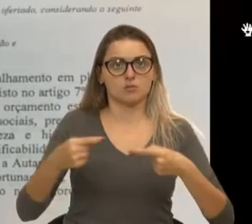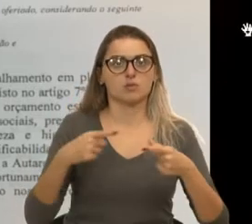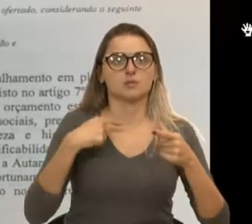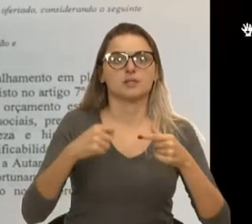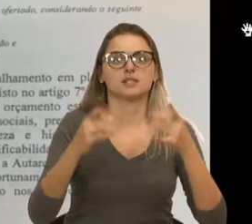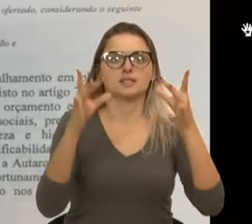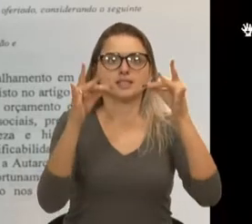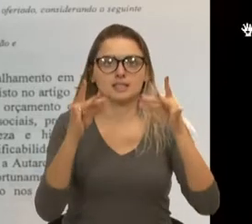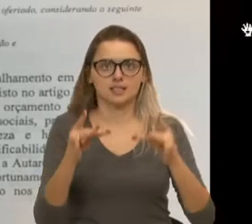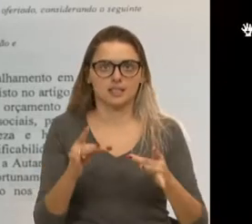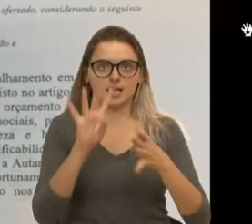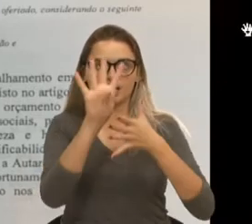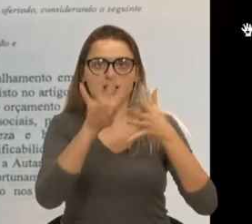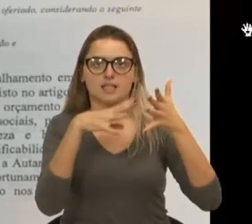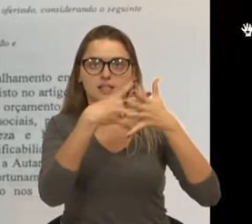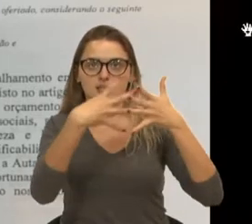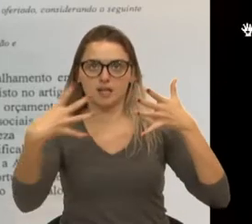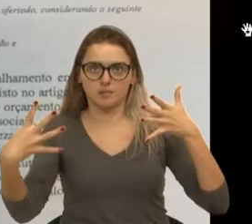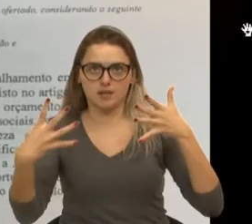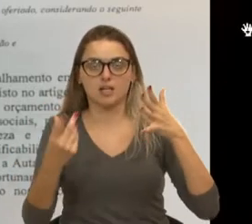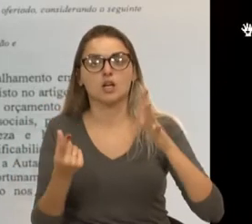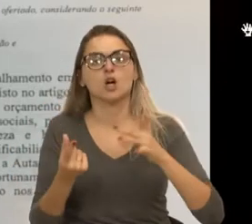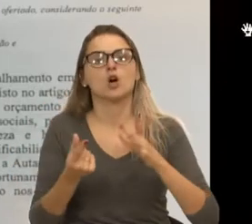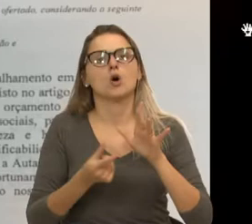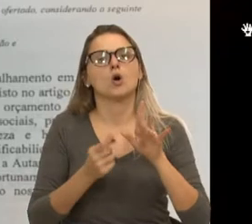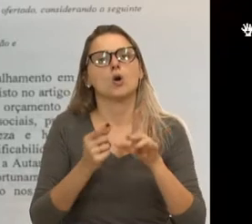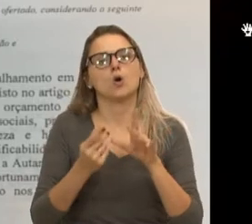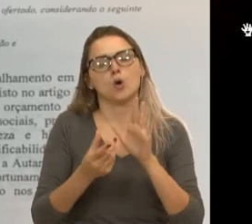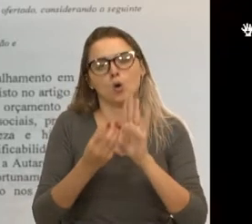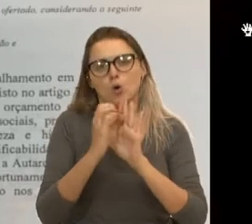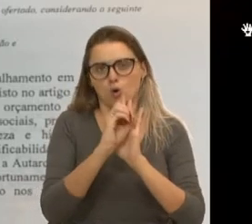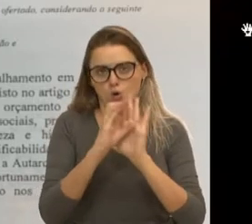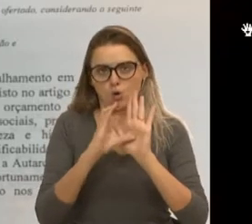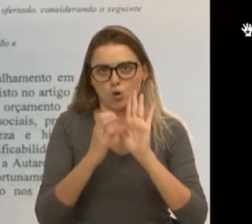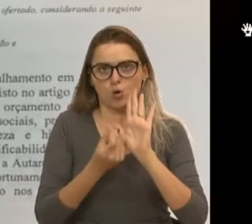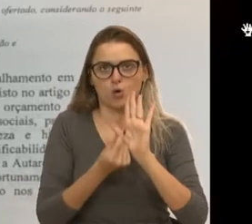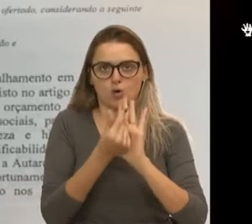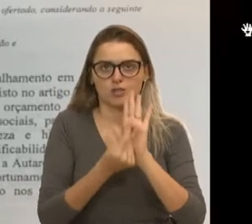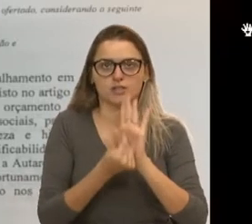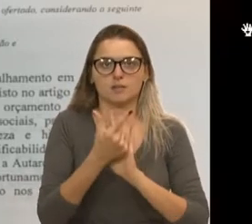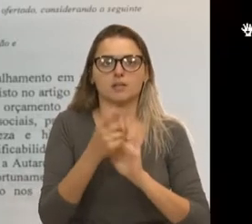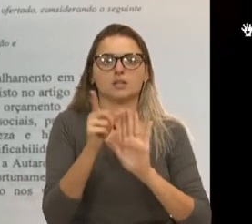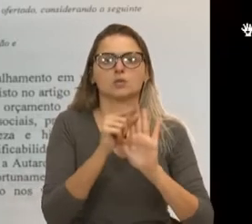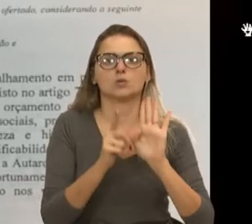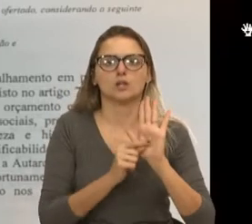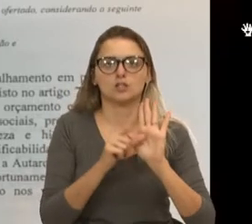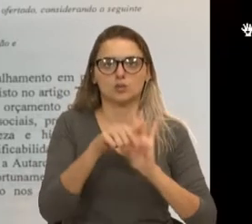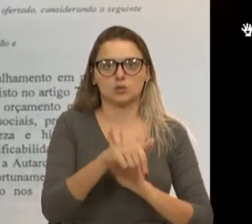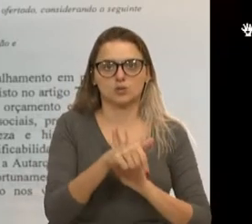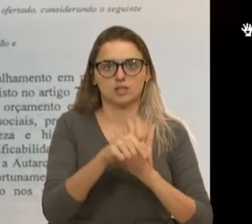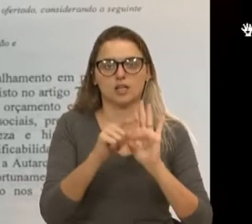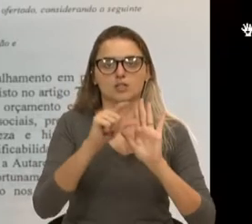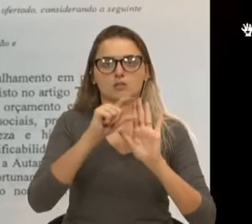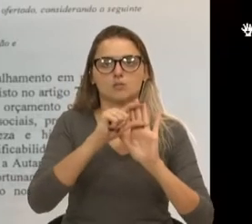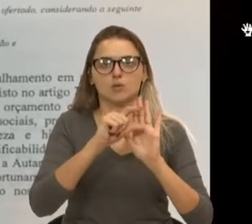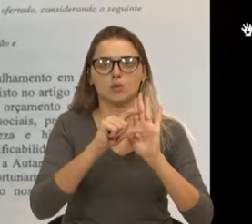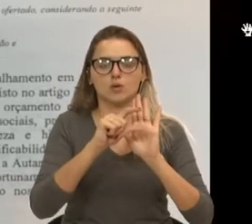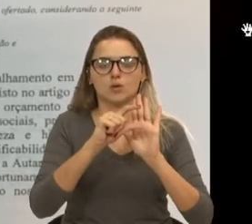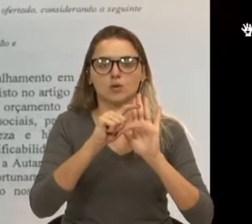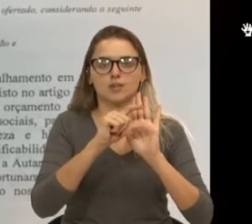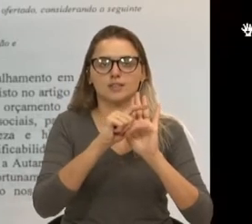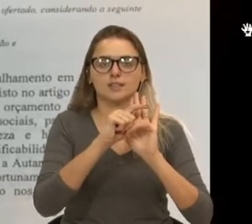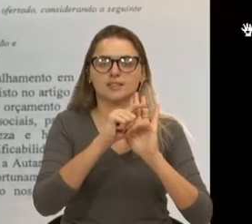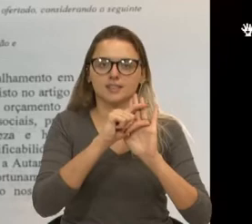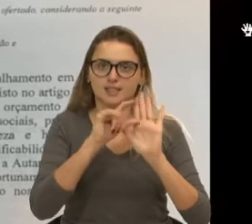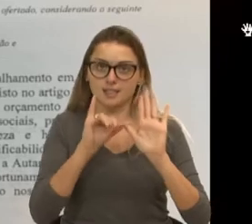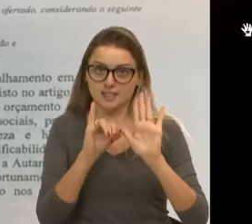detalhamento em planilha de orçamentos de todos os valores que compõem o custo, conforme previsto no artigo 7º, inciso 2º da Lei